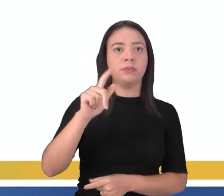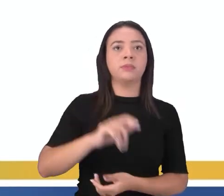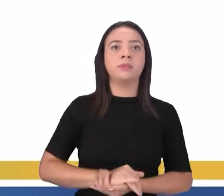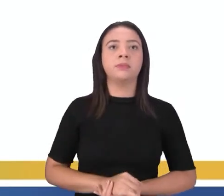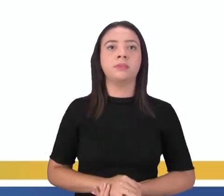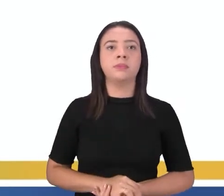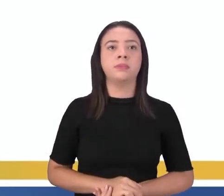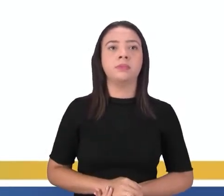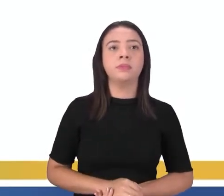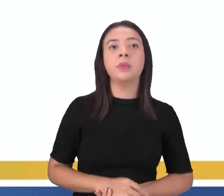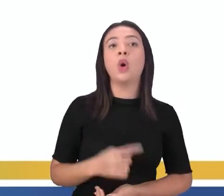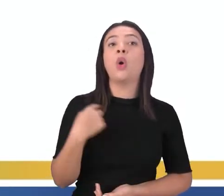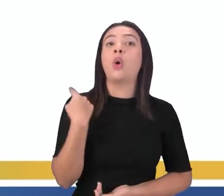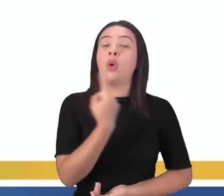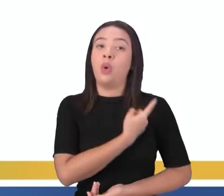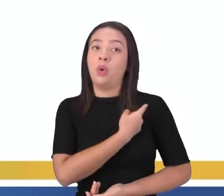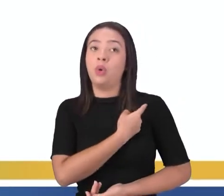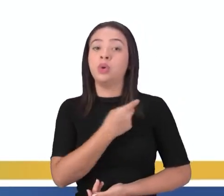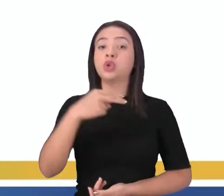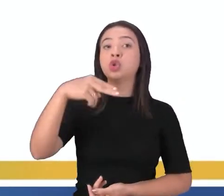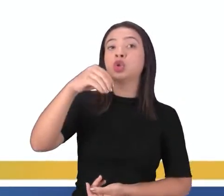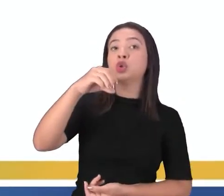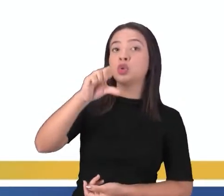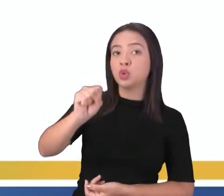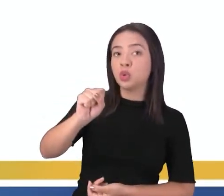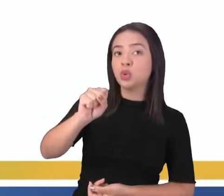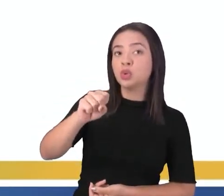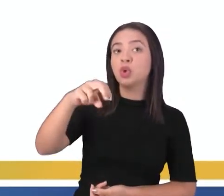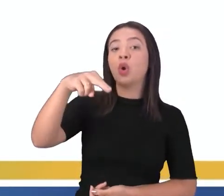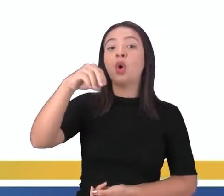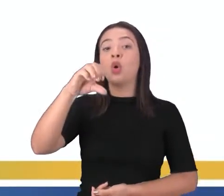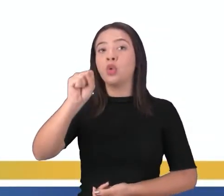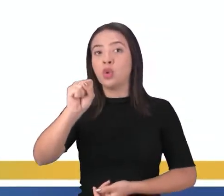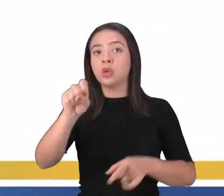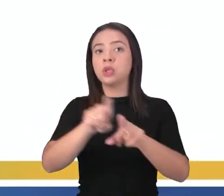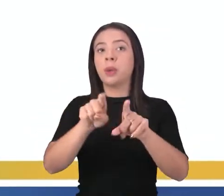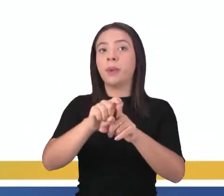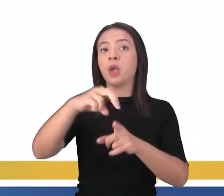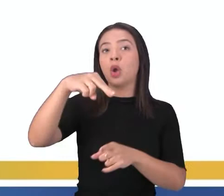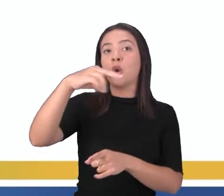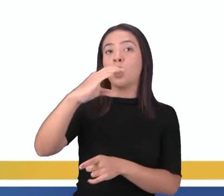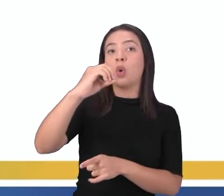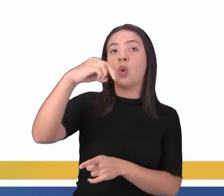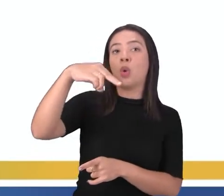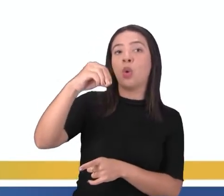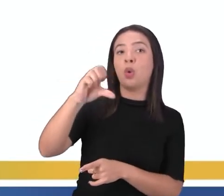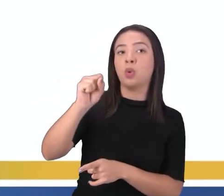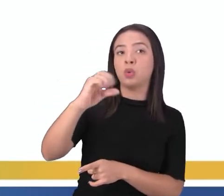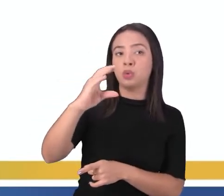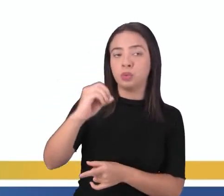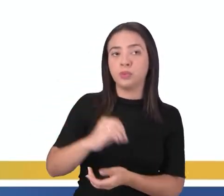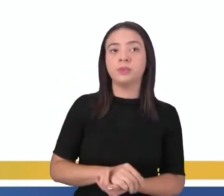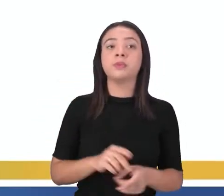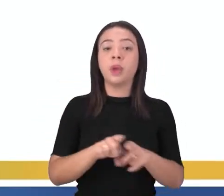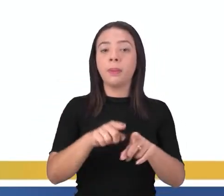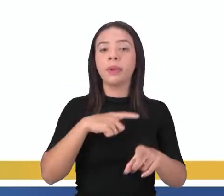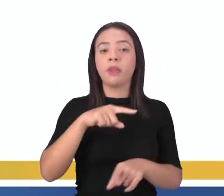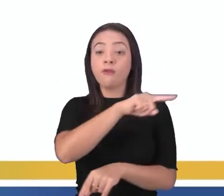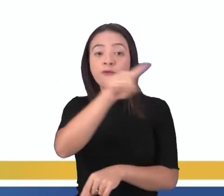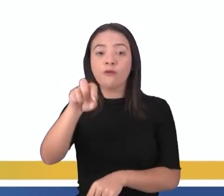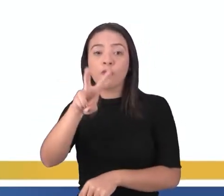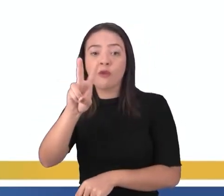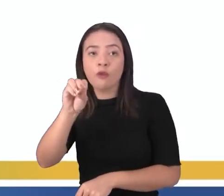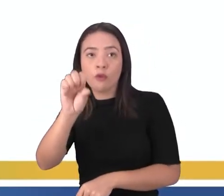Temos do nós, o átono é nós, e o tônico nós, conosco. Nós temos o vós, o átono do vós é o